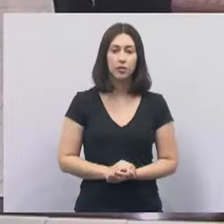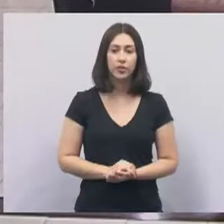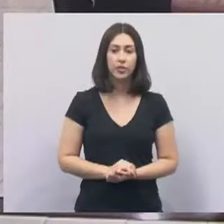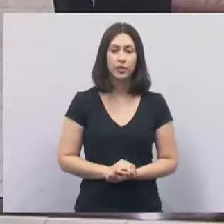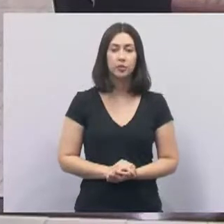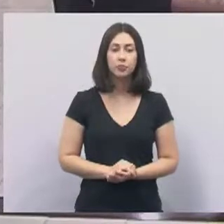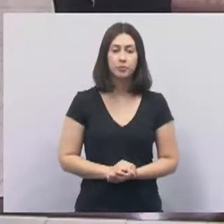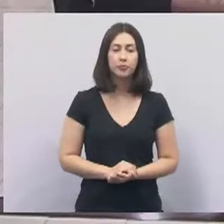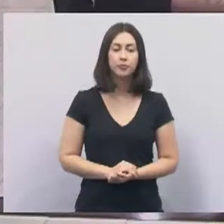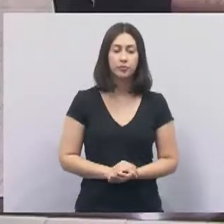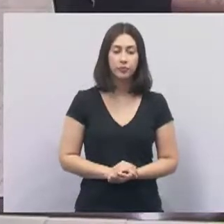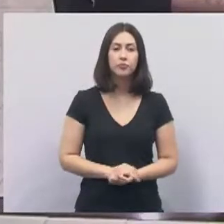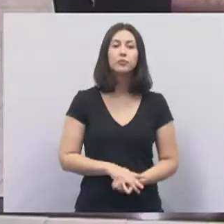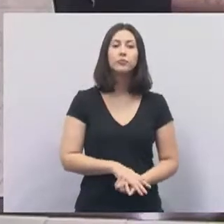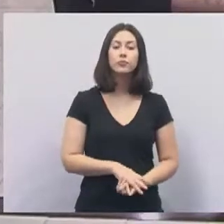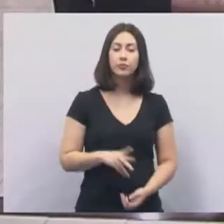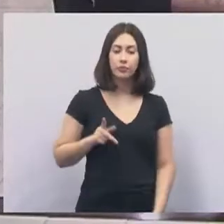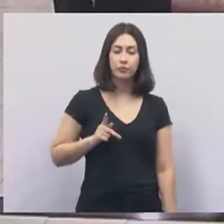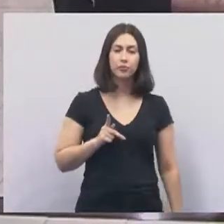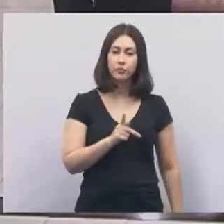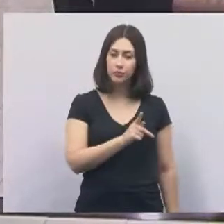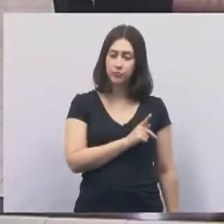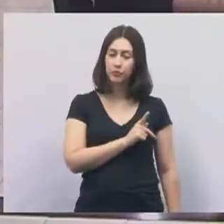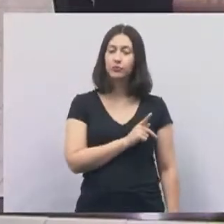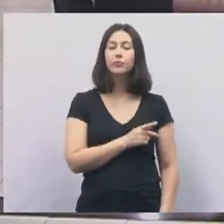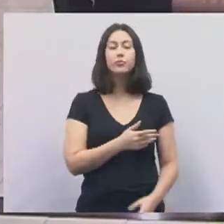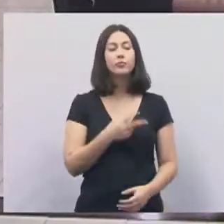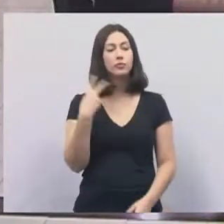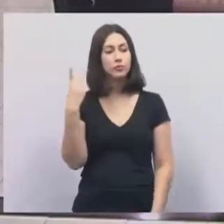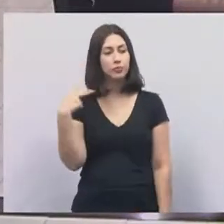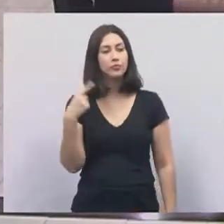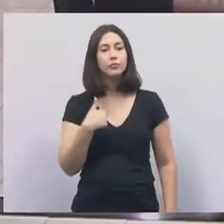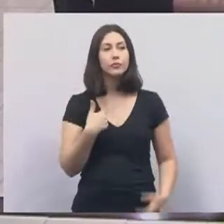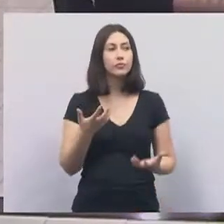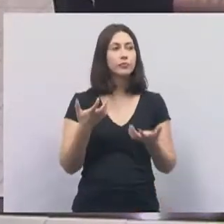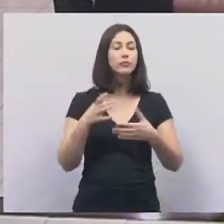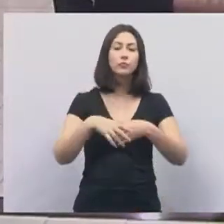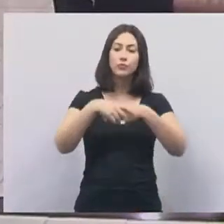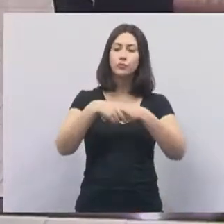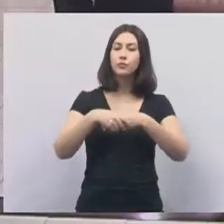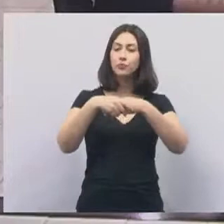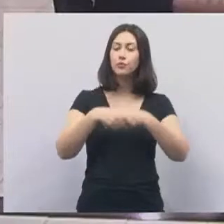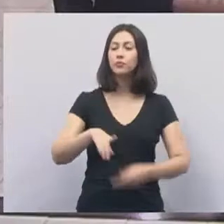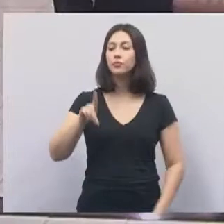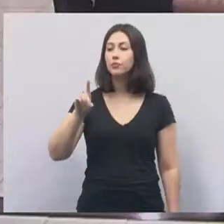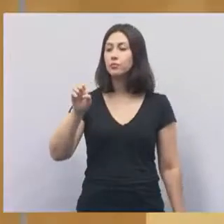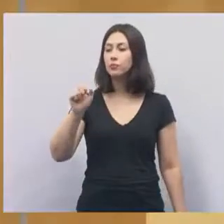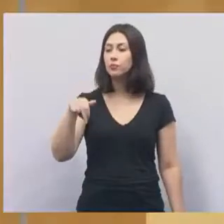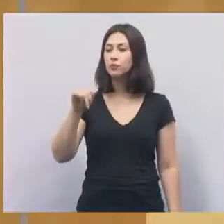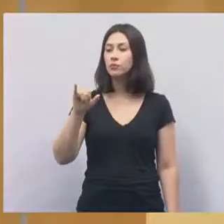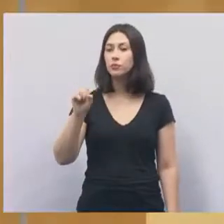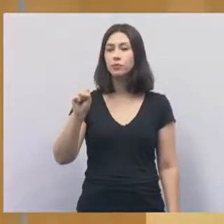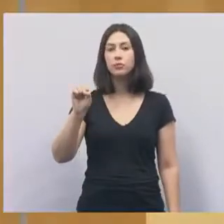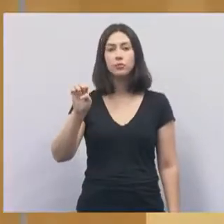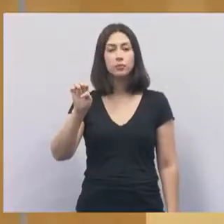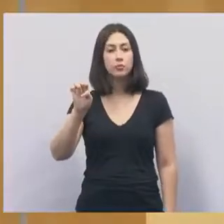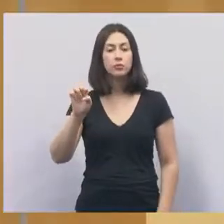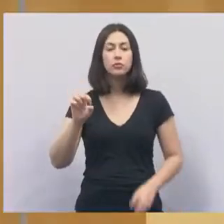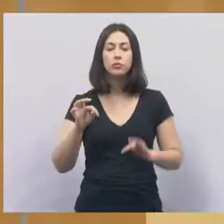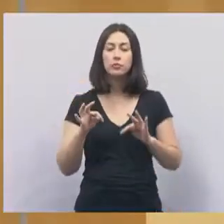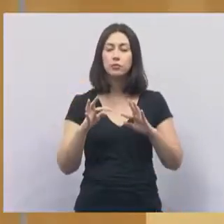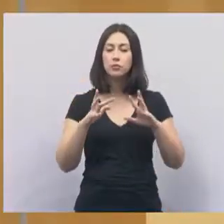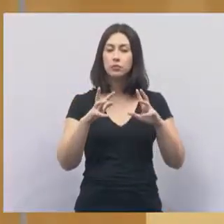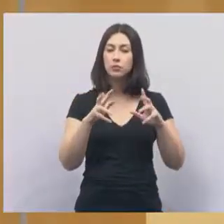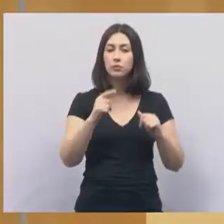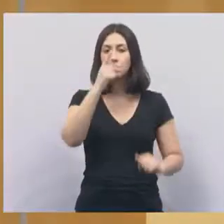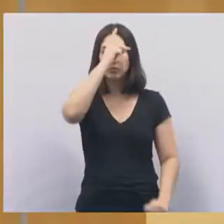senhor presidente novos pares Eu quero comer até comentar aqui a Denise e também a todos que nos